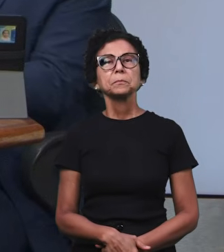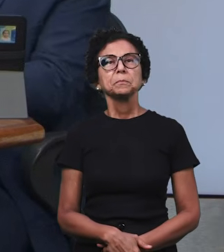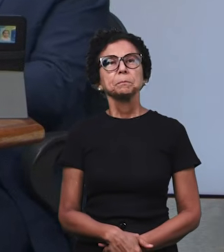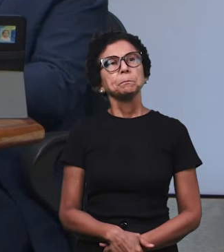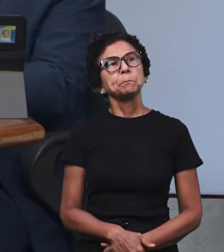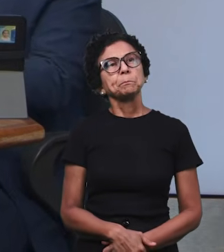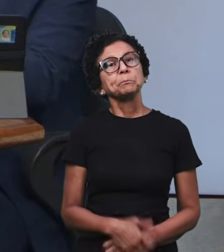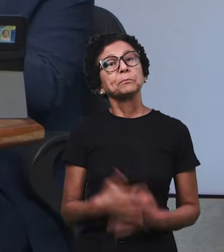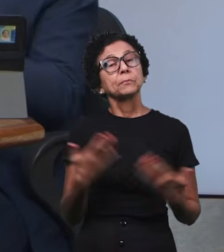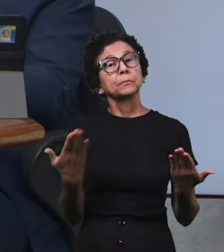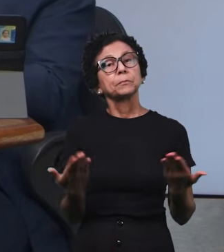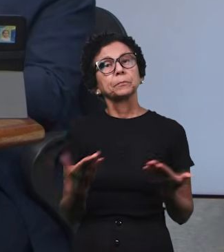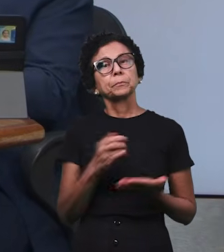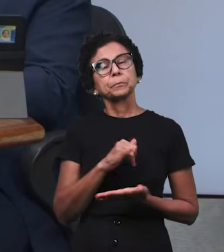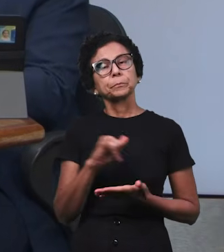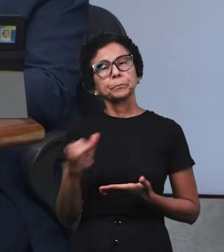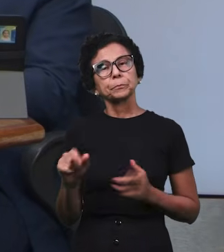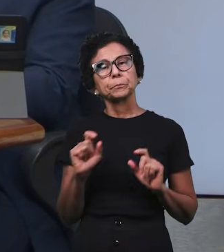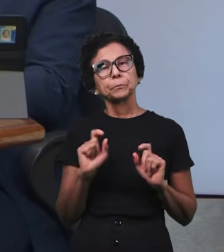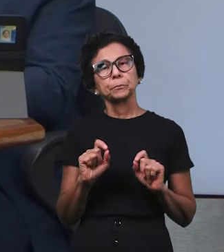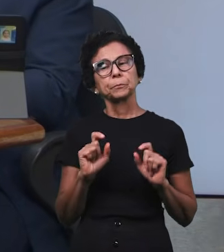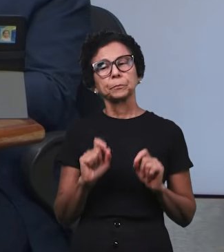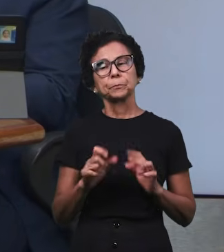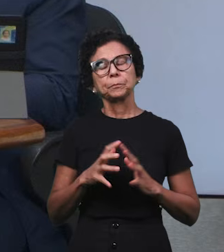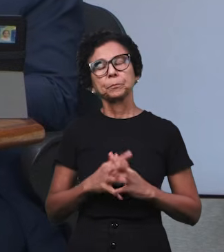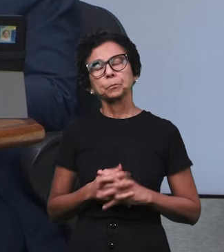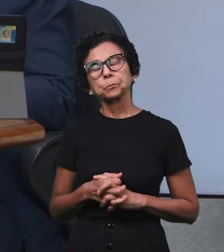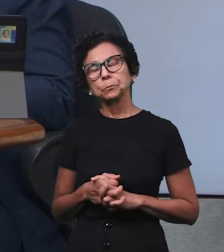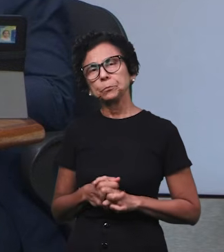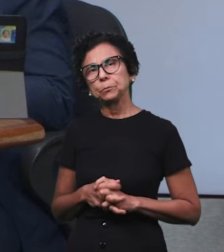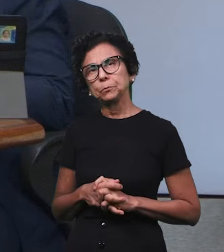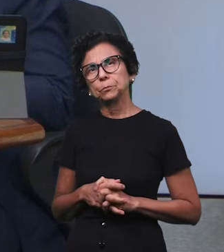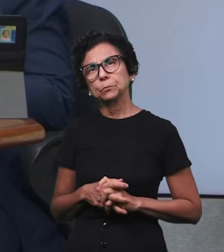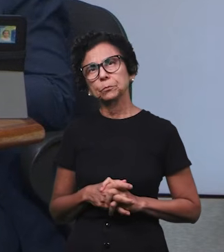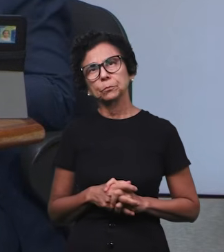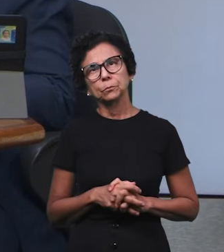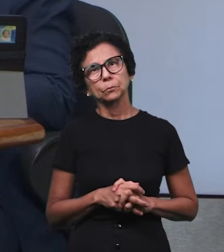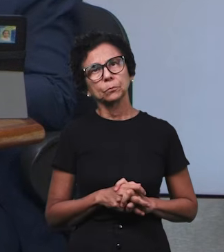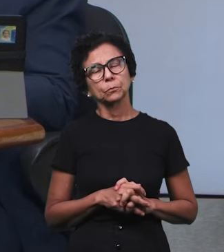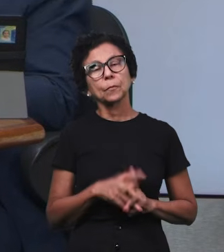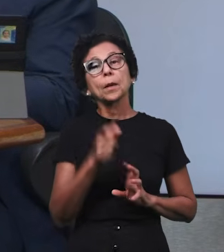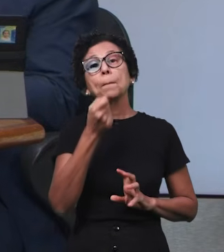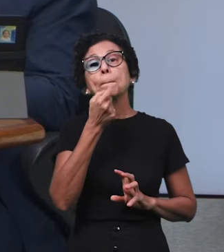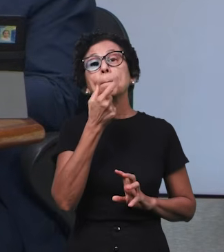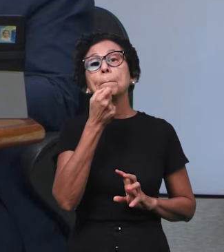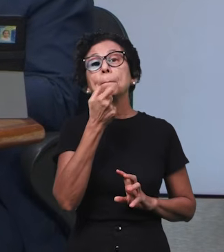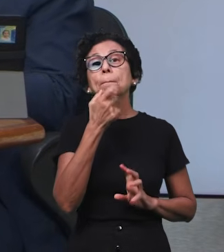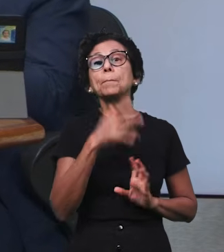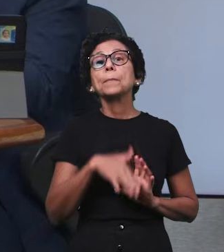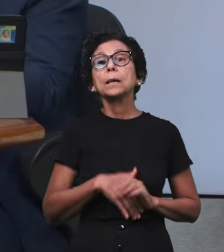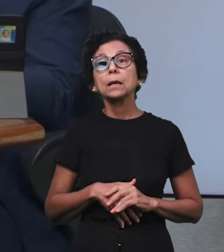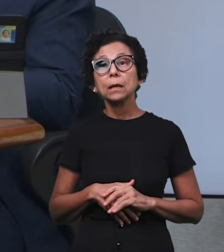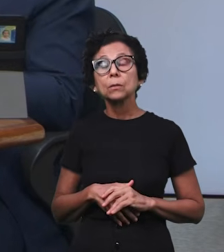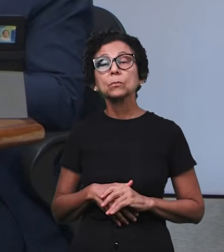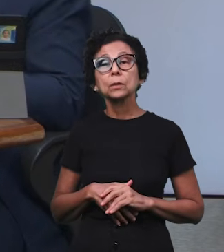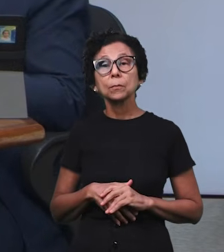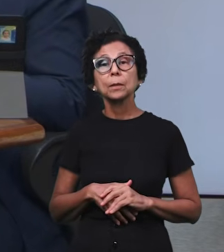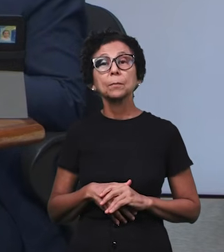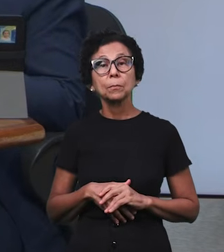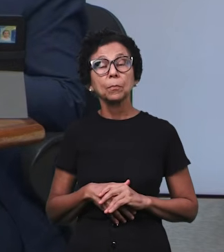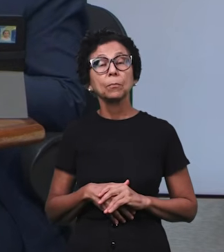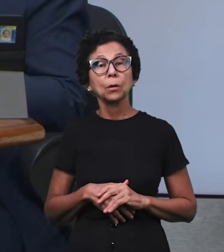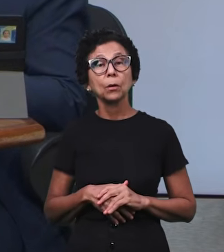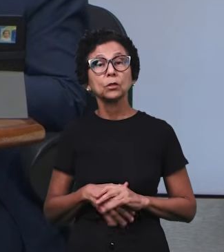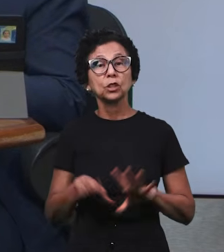gente está falando aqui, mas sobre o uso indiscriminado de medicamento que pode gerar doença